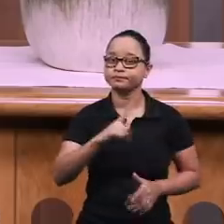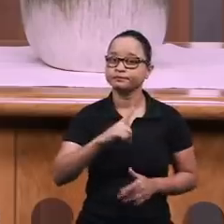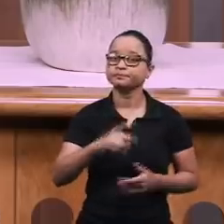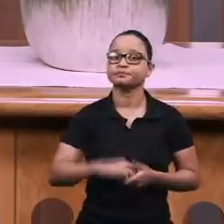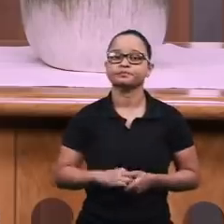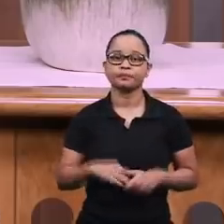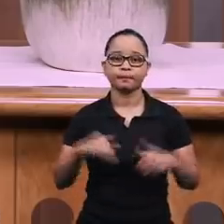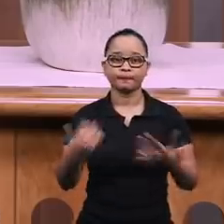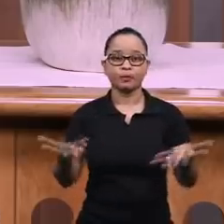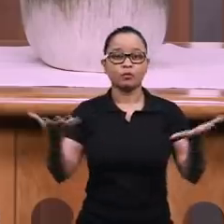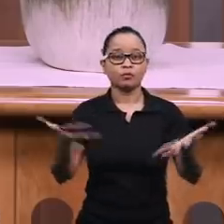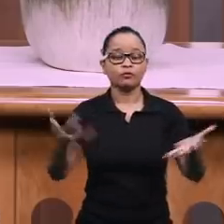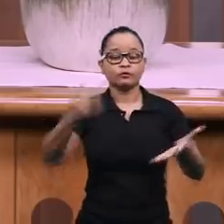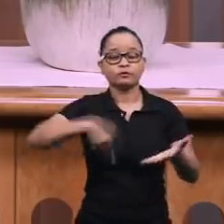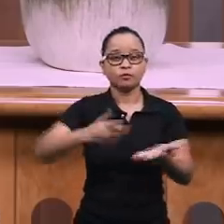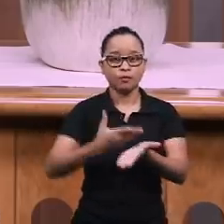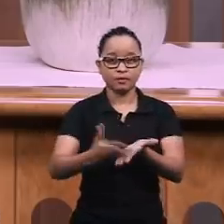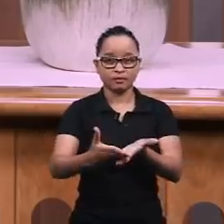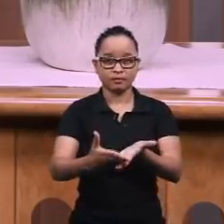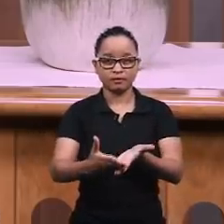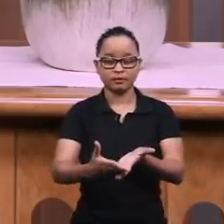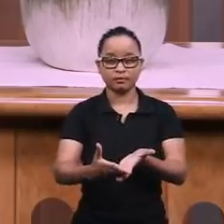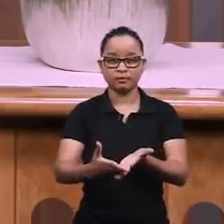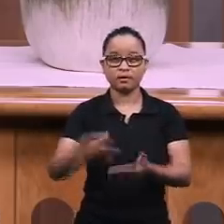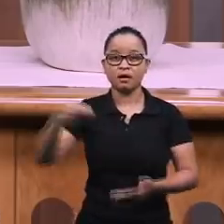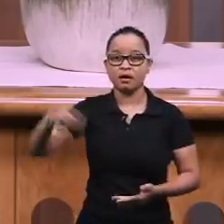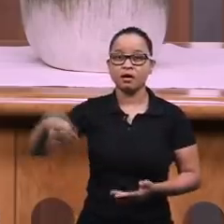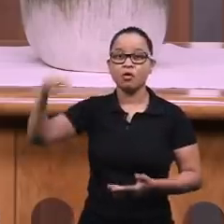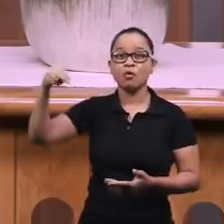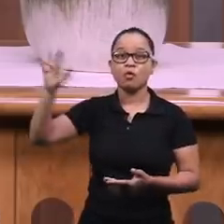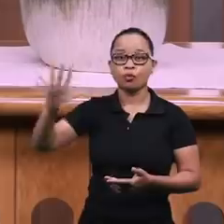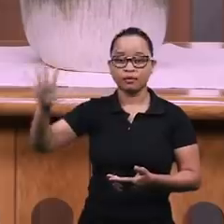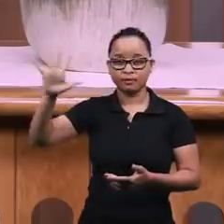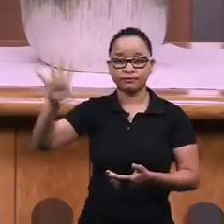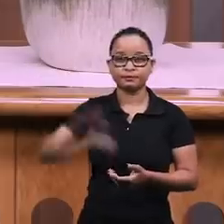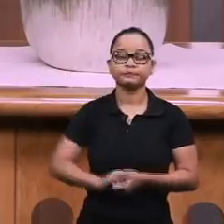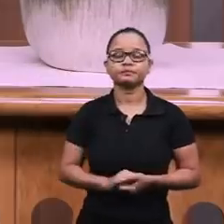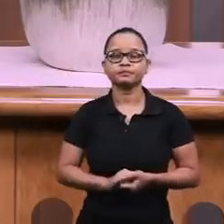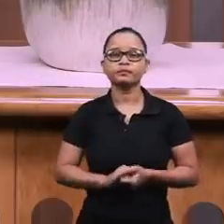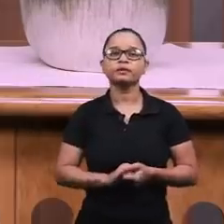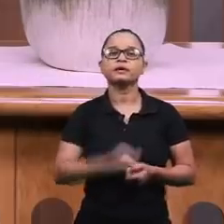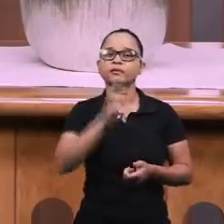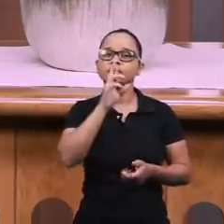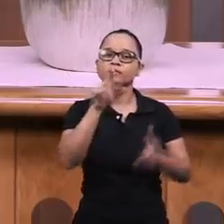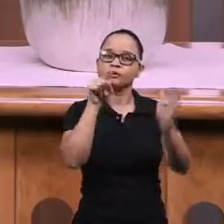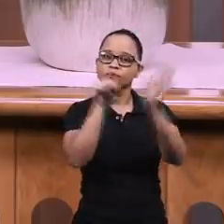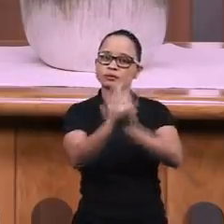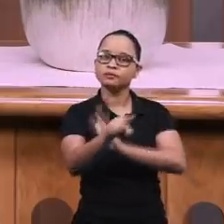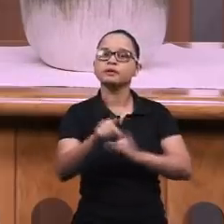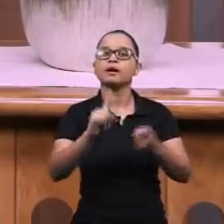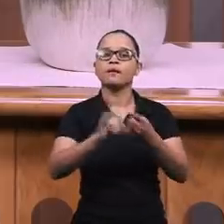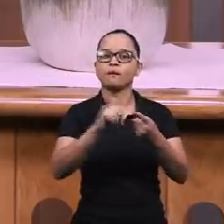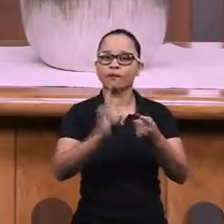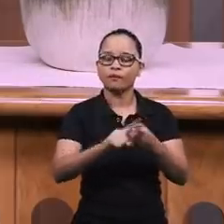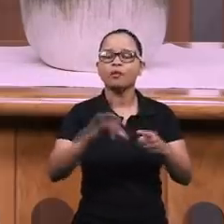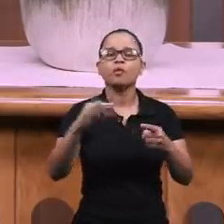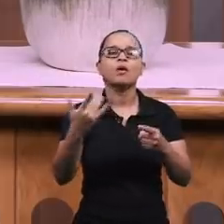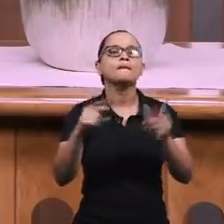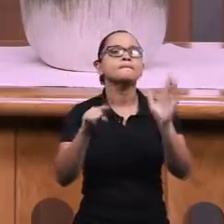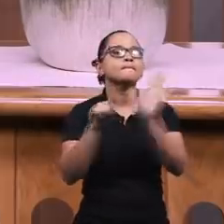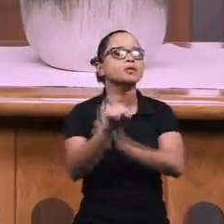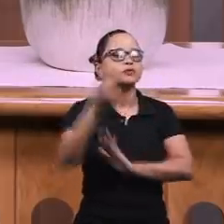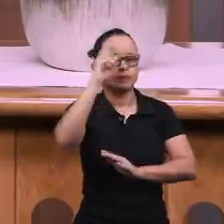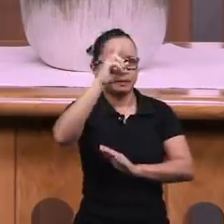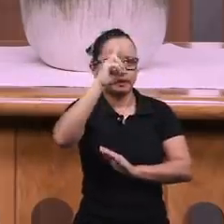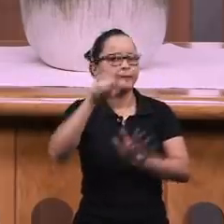e nós hoje vamos começar com o Nordeste que vai trazer a resposta da primeira pergunta vamos ver qual a